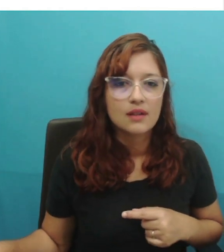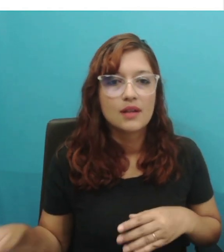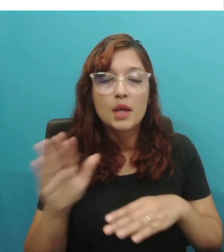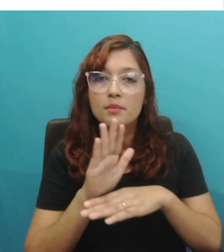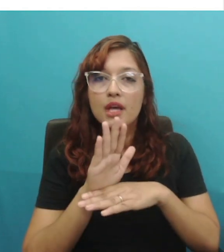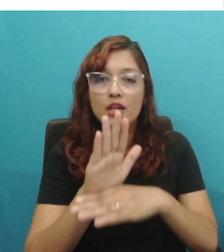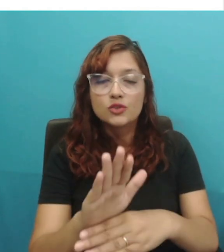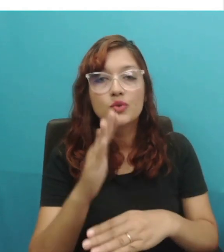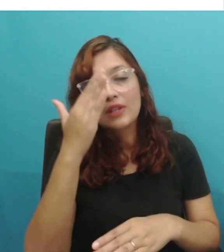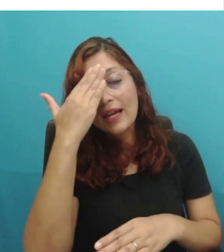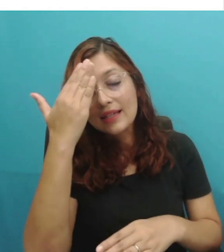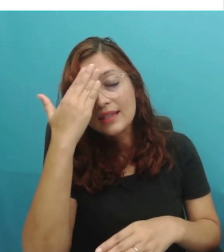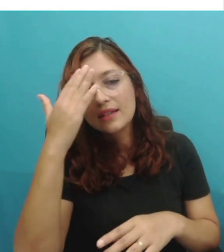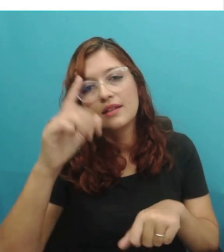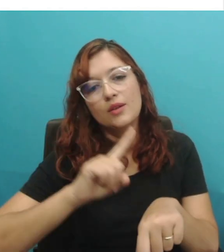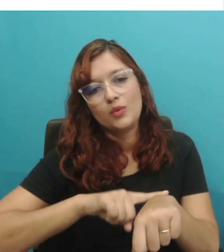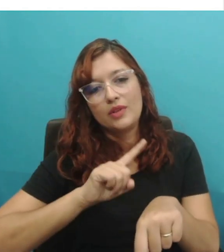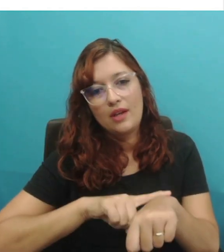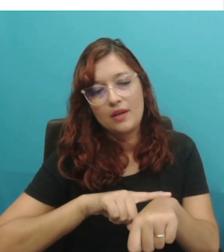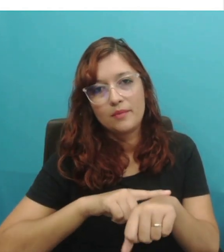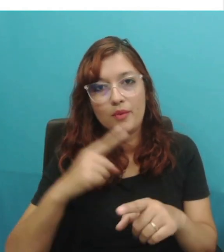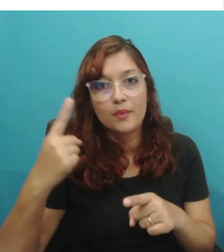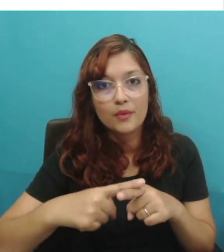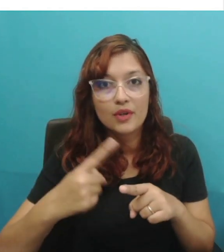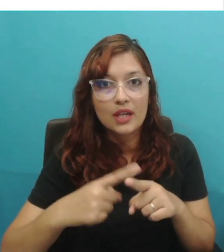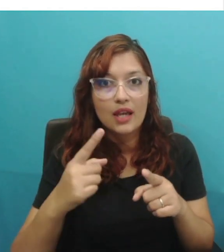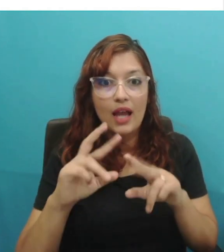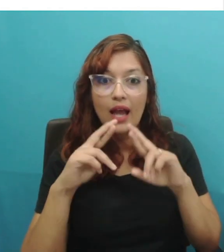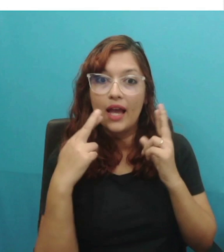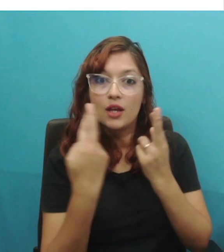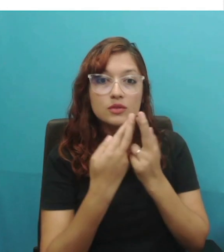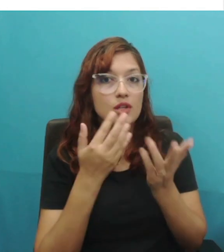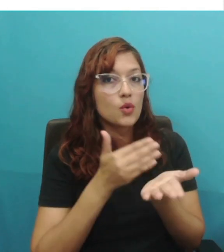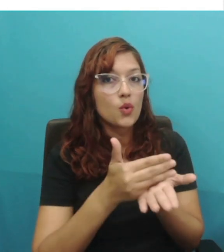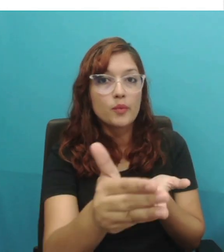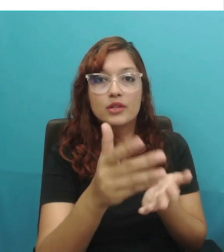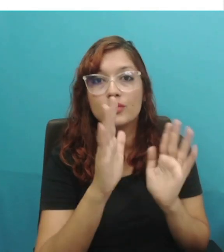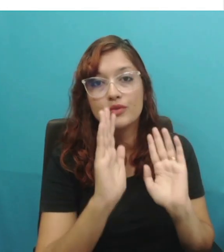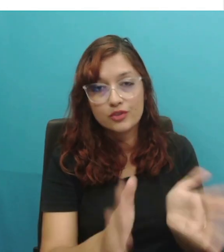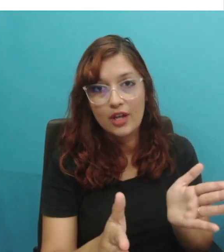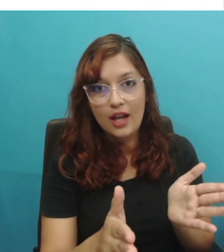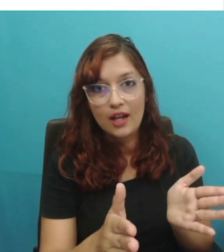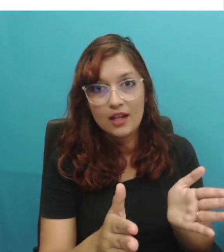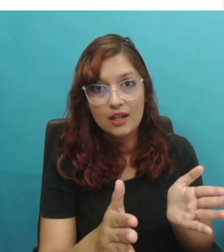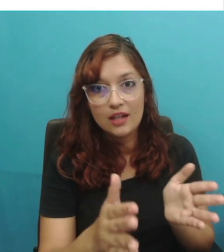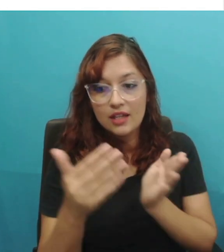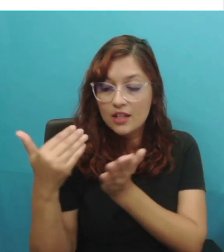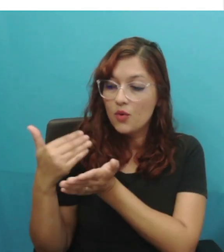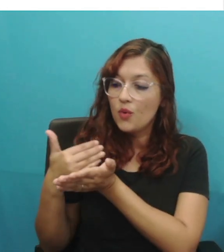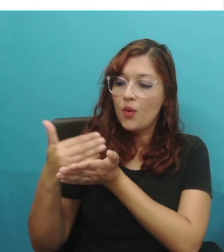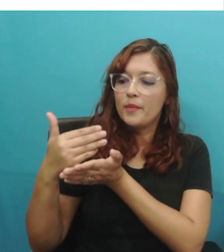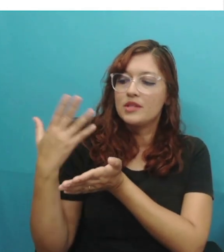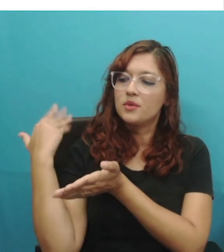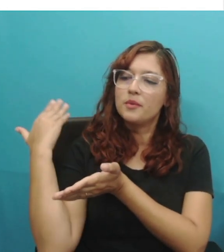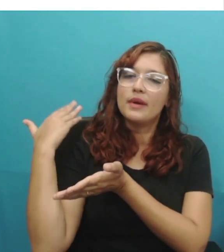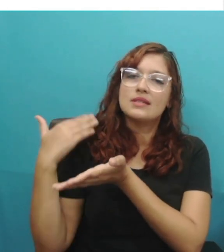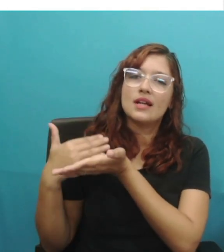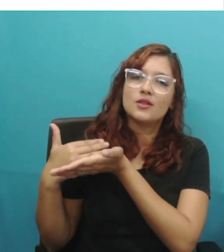E também esse verbo auxilia a entender o tempo verbal. Por exemplo,